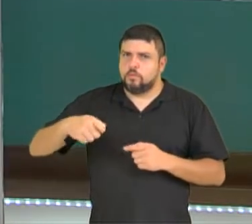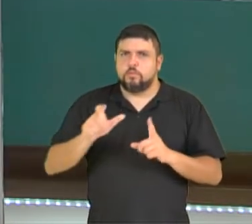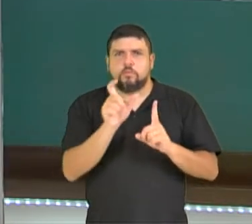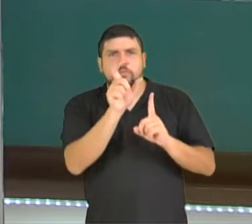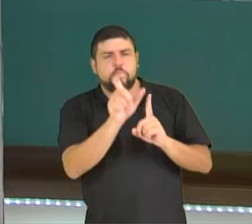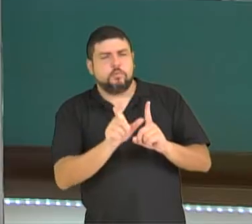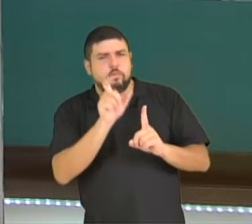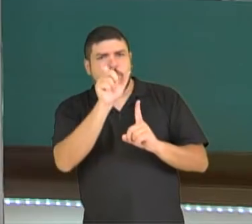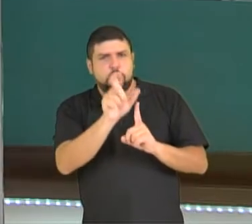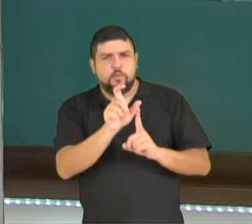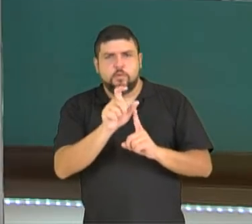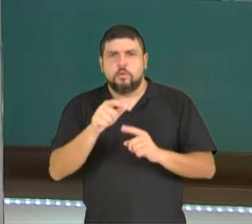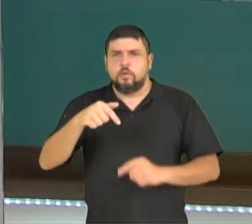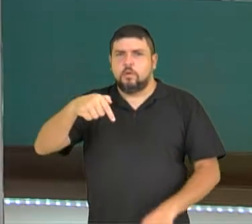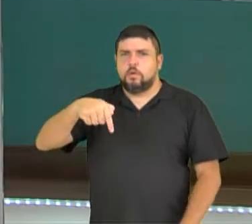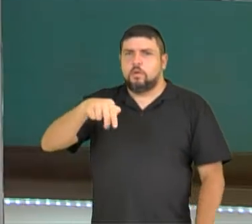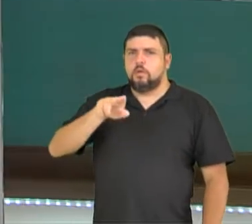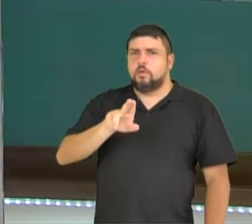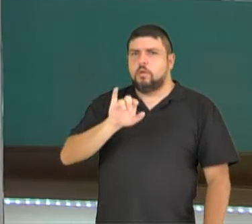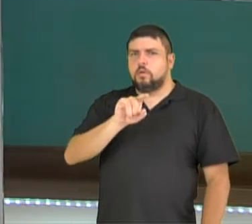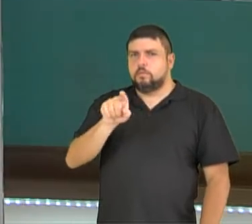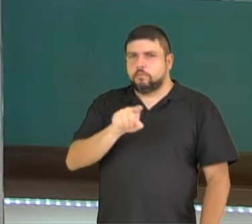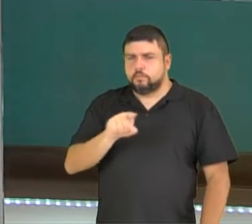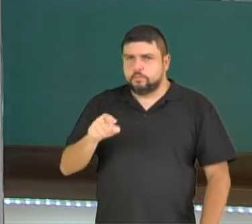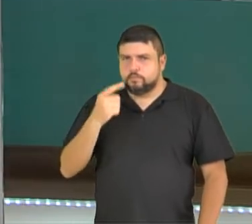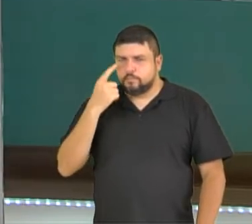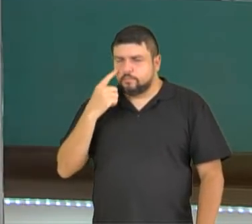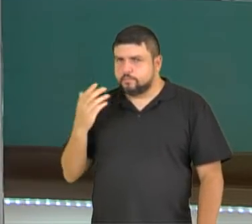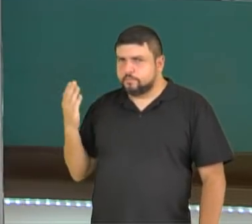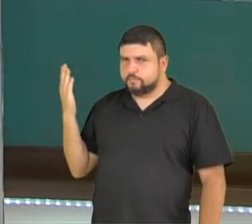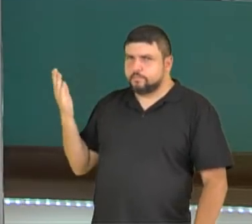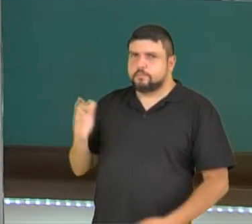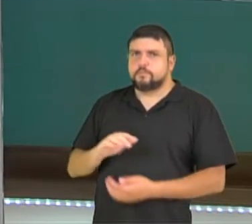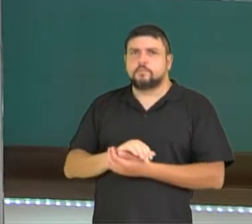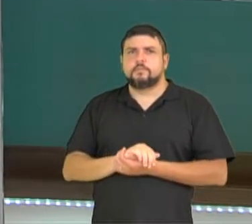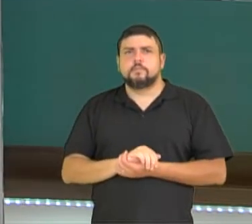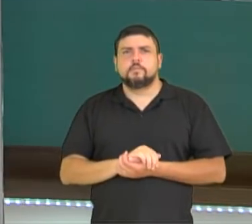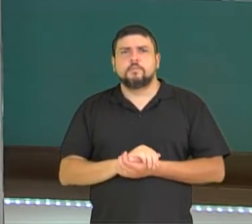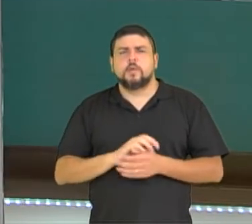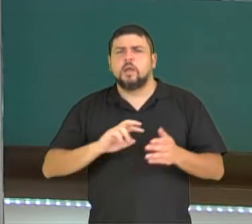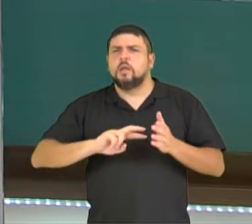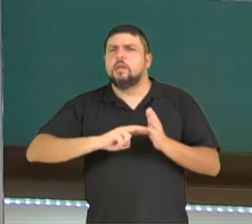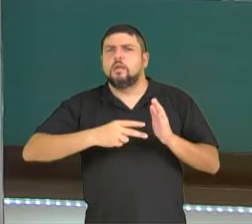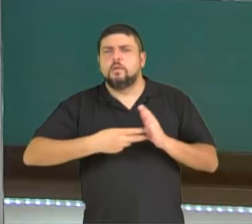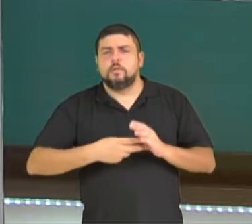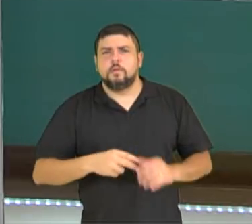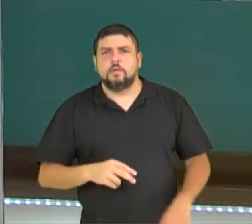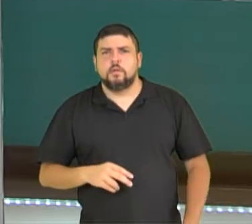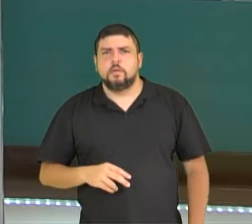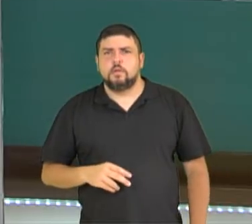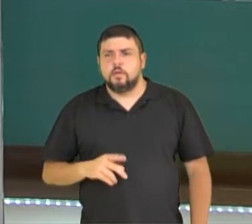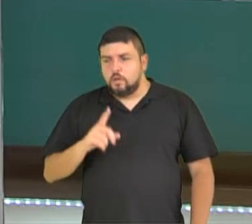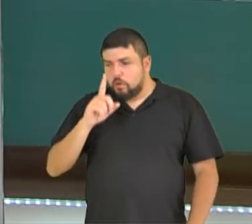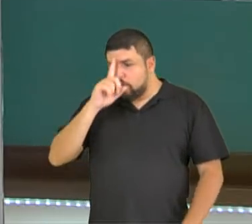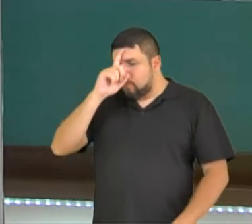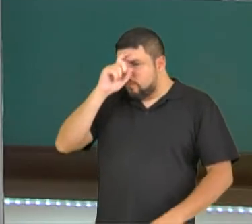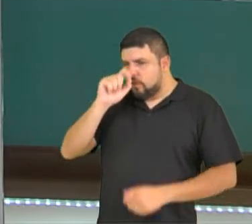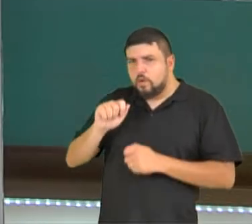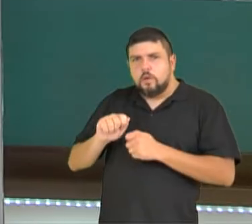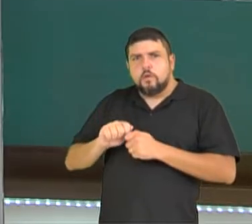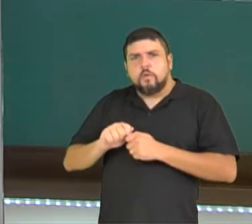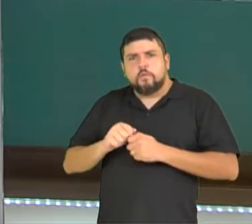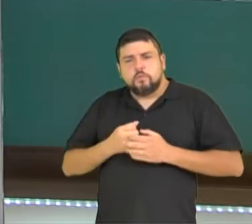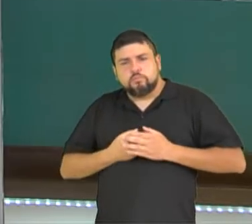sobre o enunciado que temos ali no cartaz. O que significa o hemocentro faz transbordar